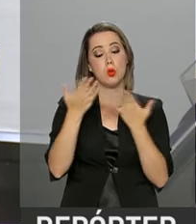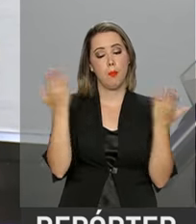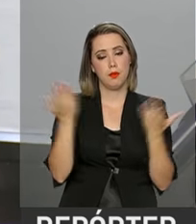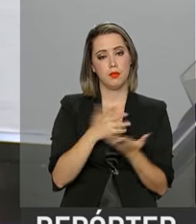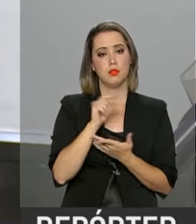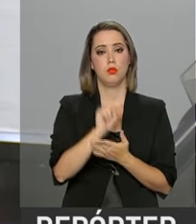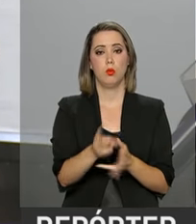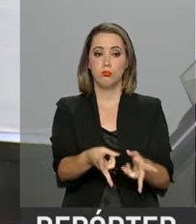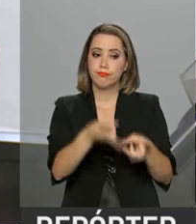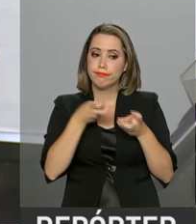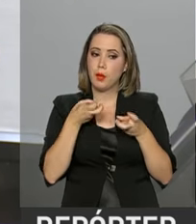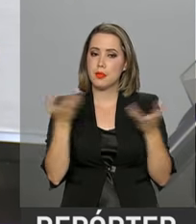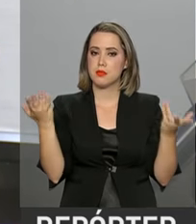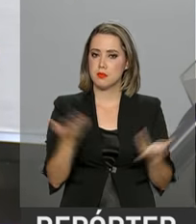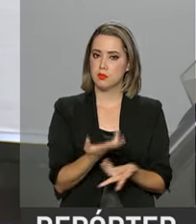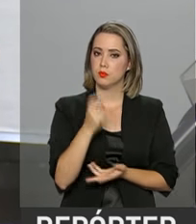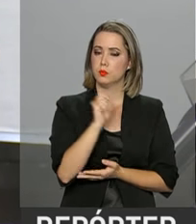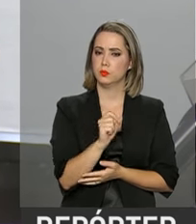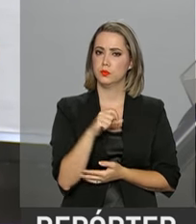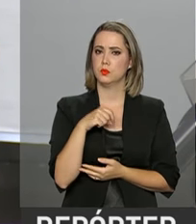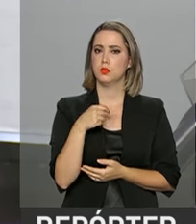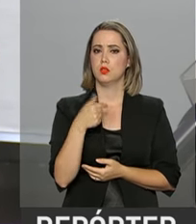esperado. Portanto,